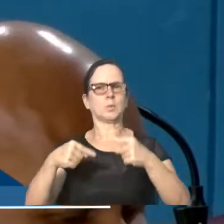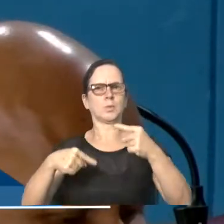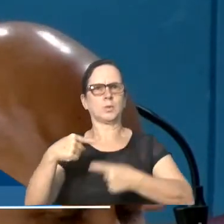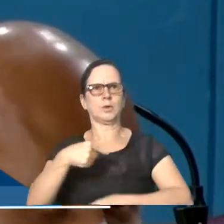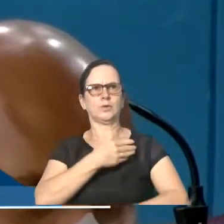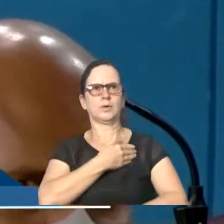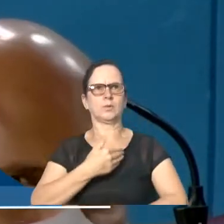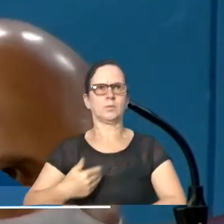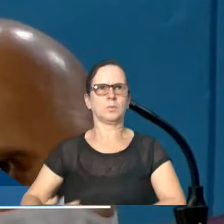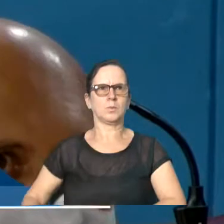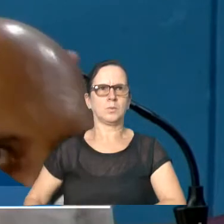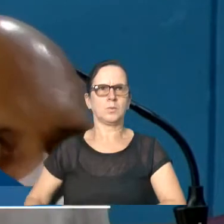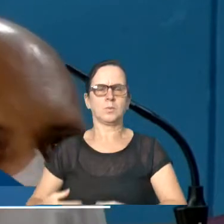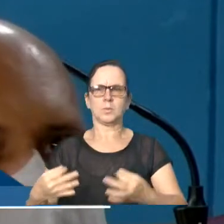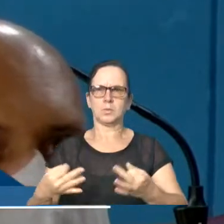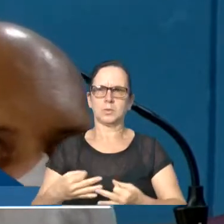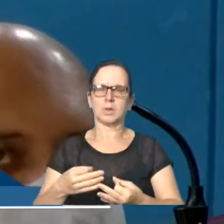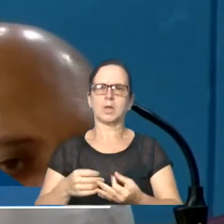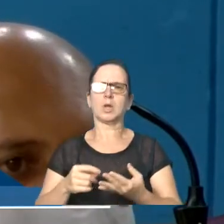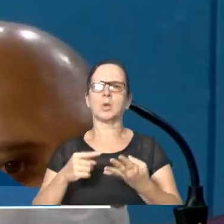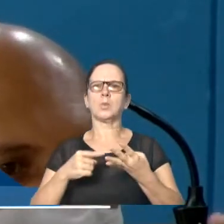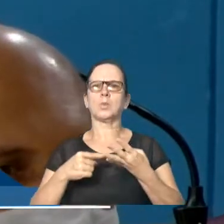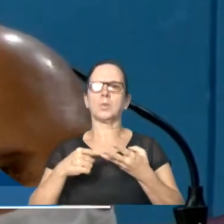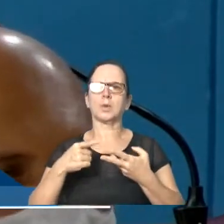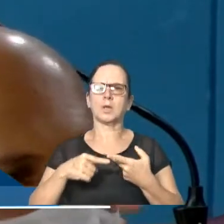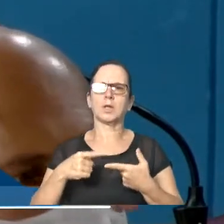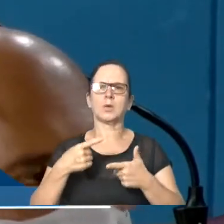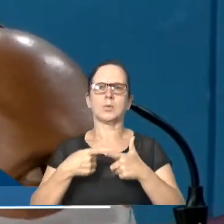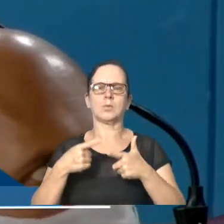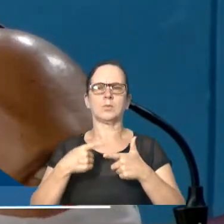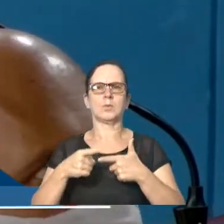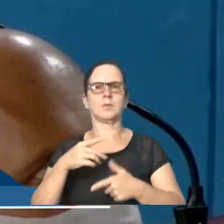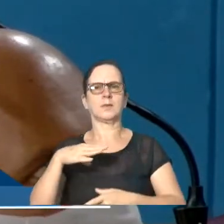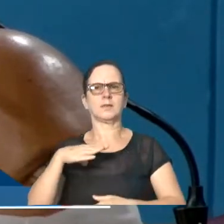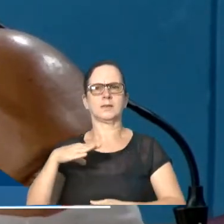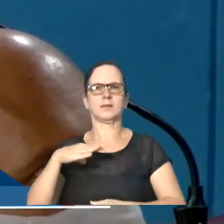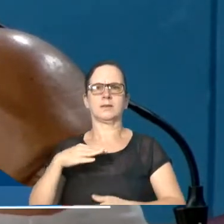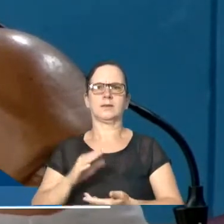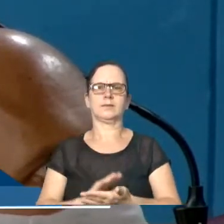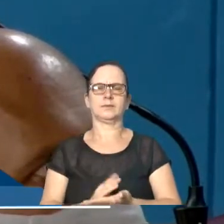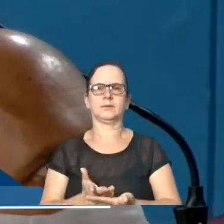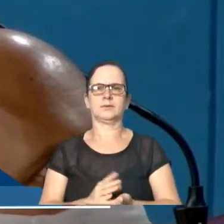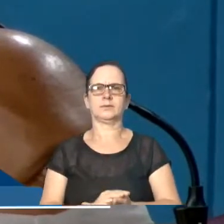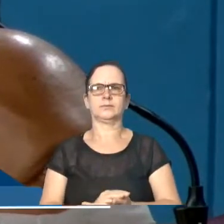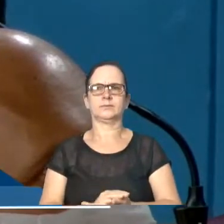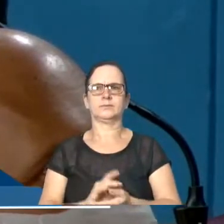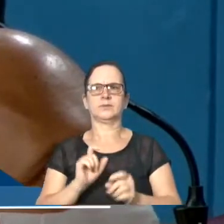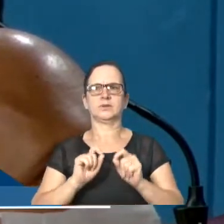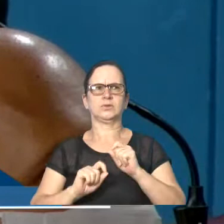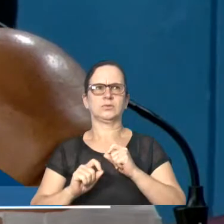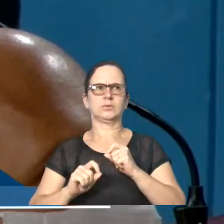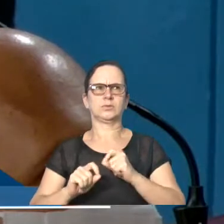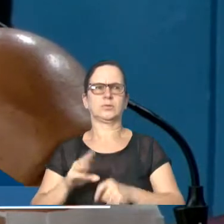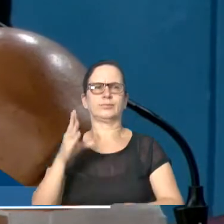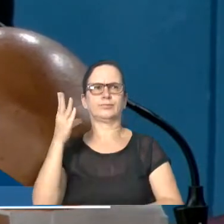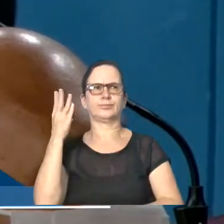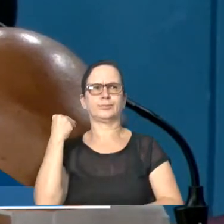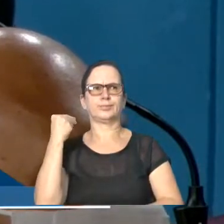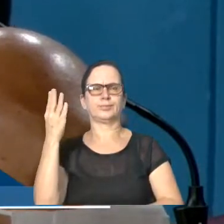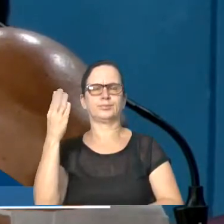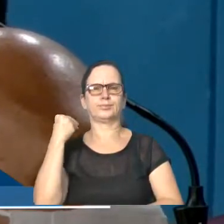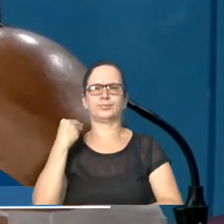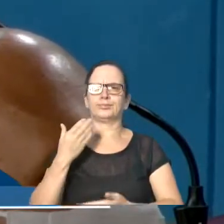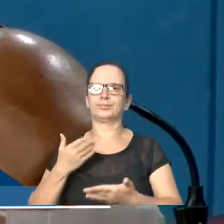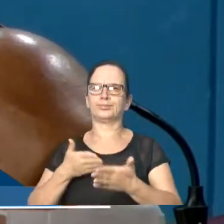públicas efetivas, pontuais aqui para resolver o problema da cidade, mas não. É só o quê? Embromação, embromação e